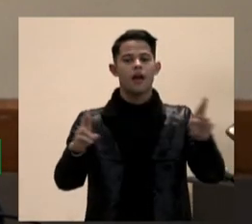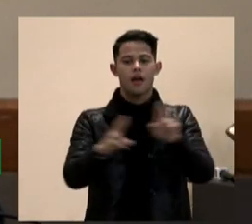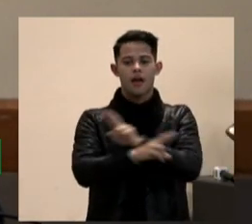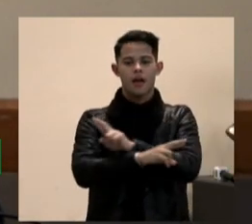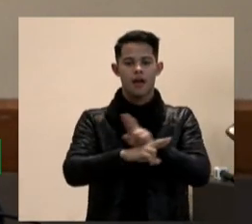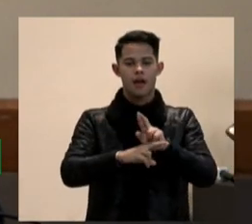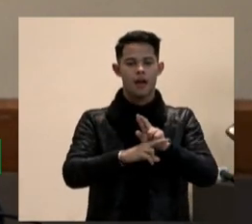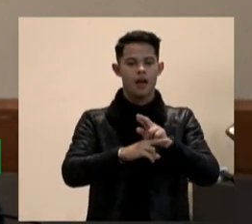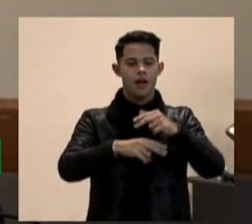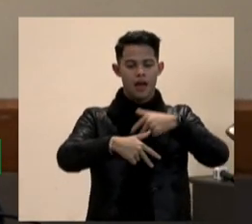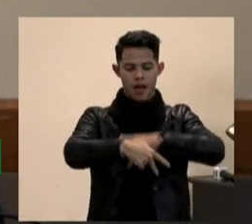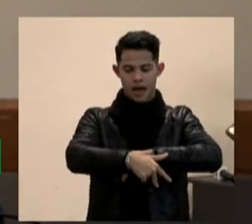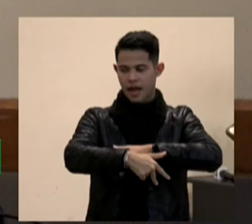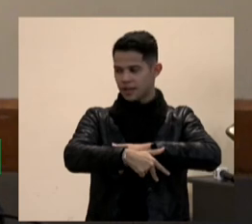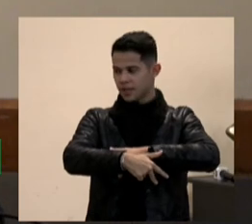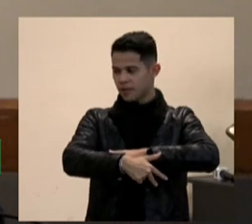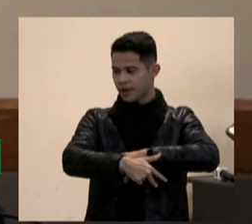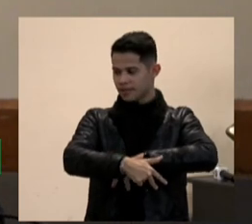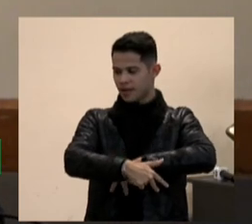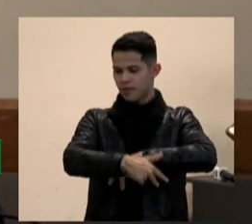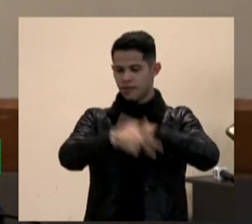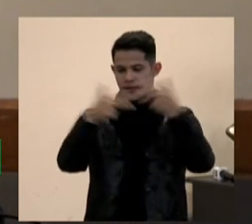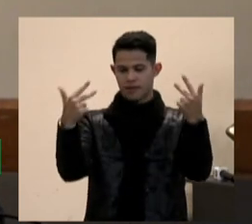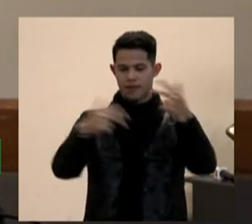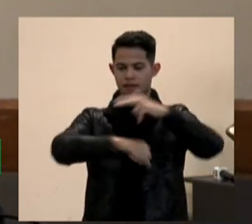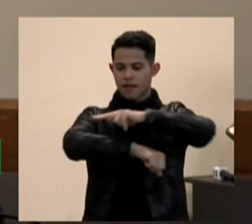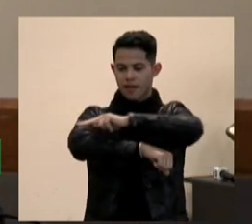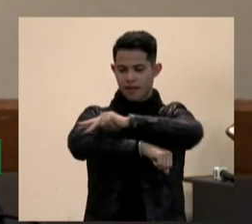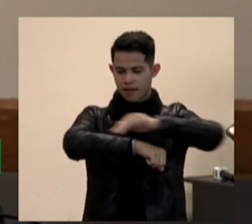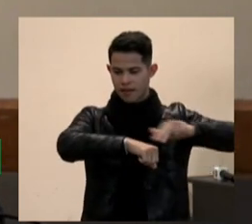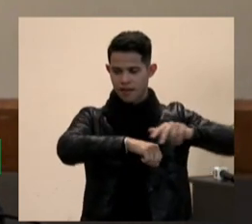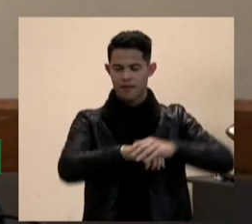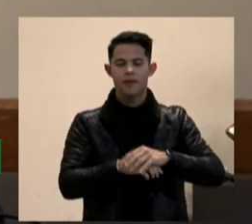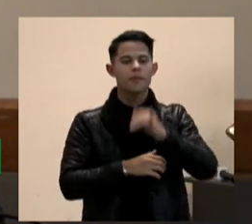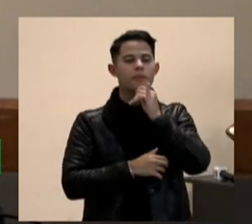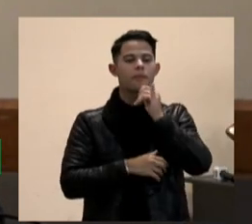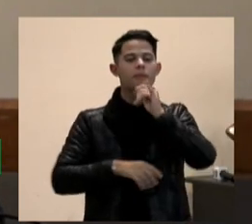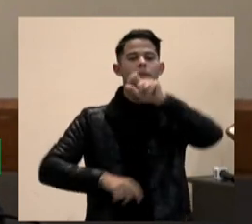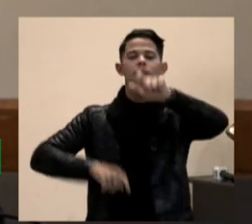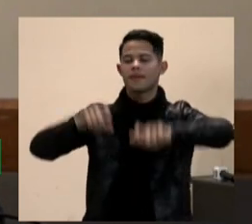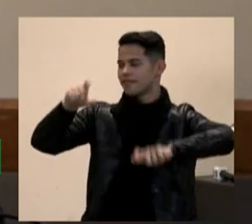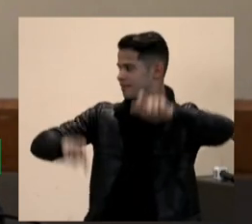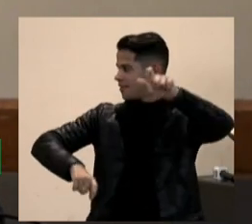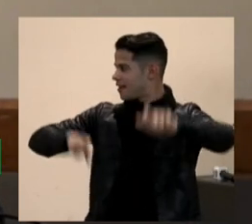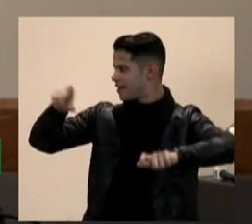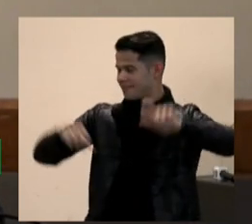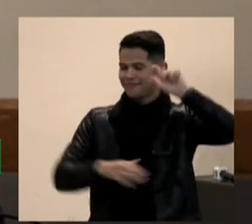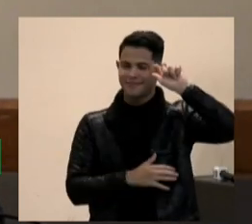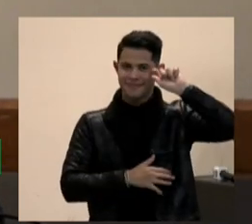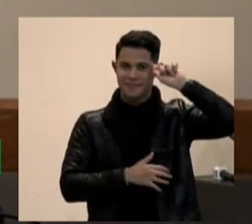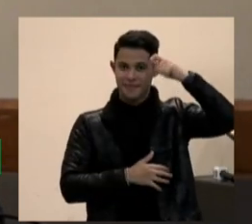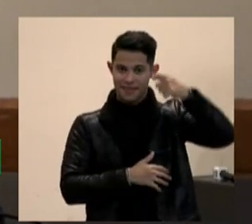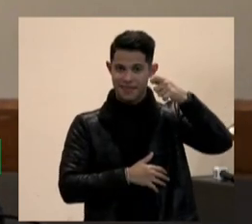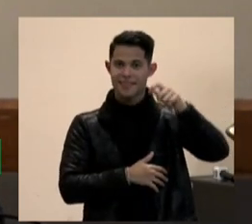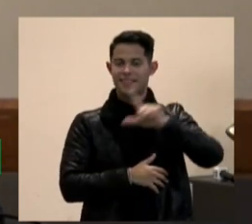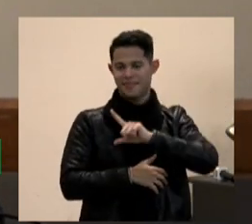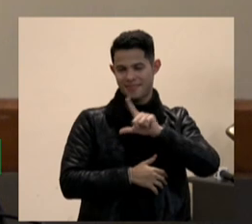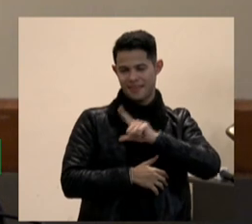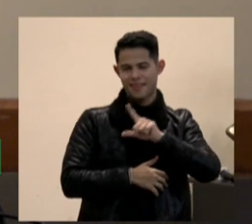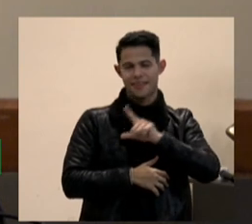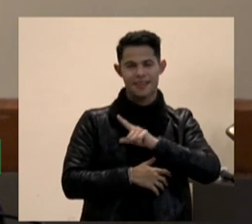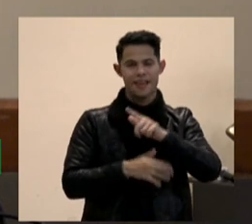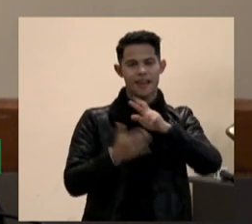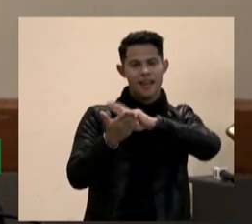étnico-racial, né? As crianças negras, elas têm, né, quando a gente analisa lá os relatórios